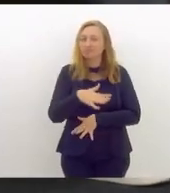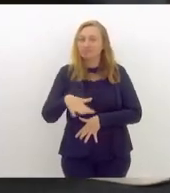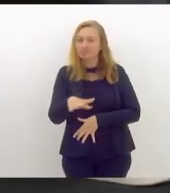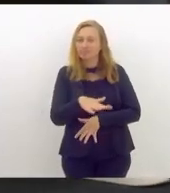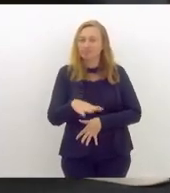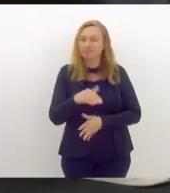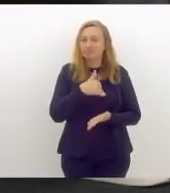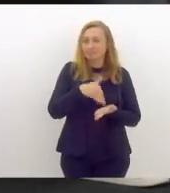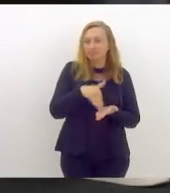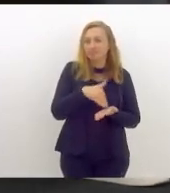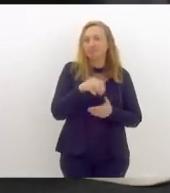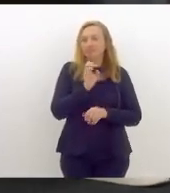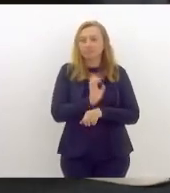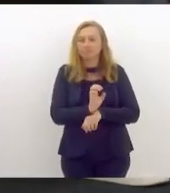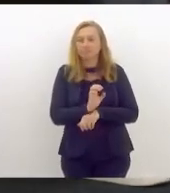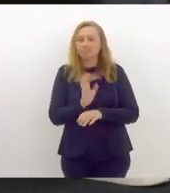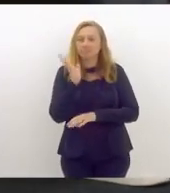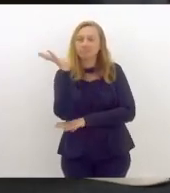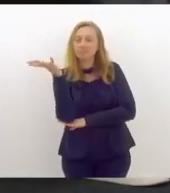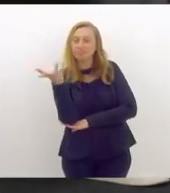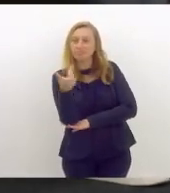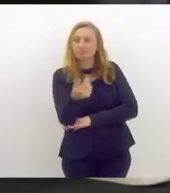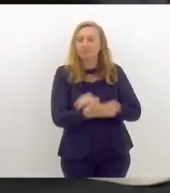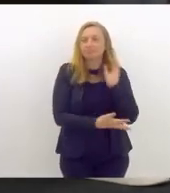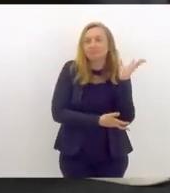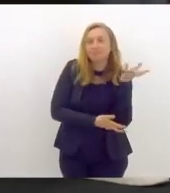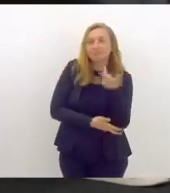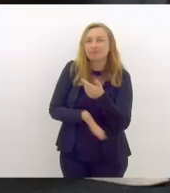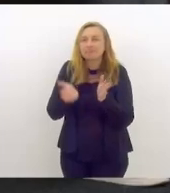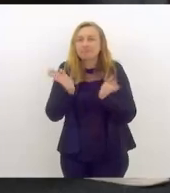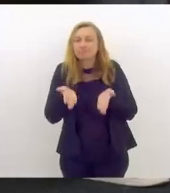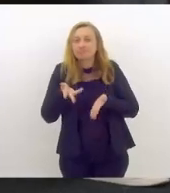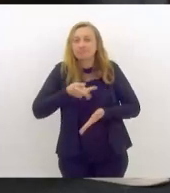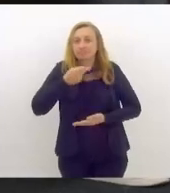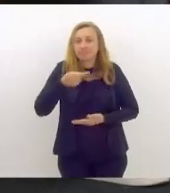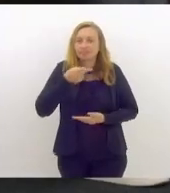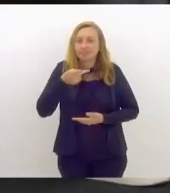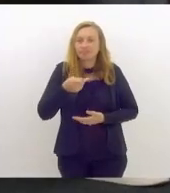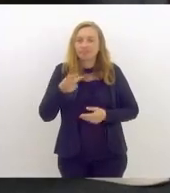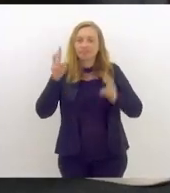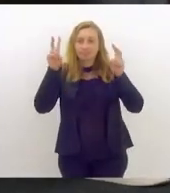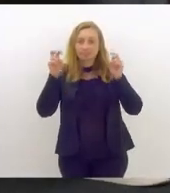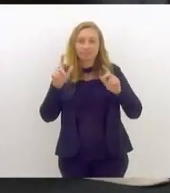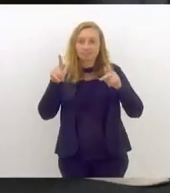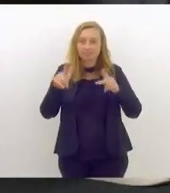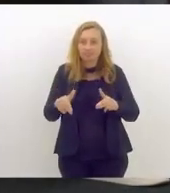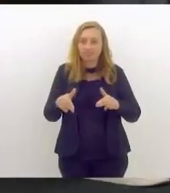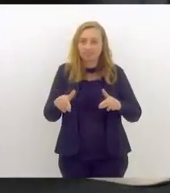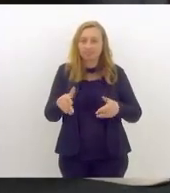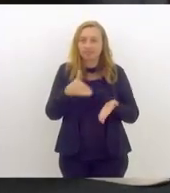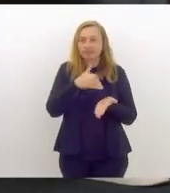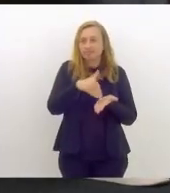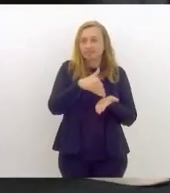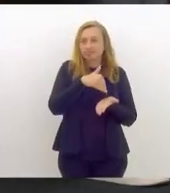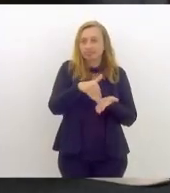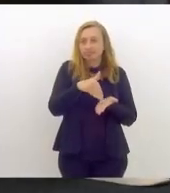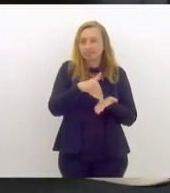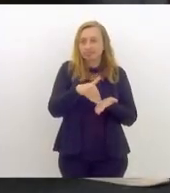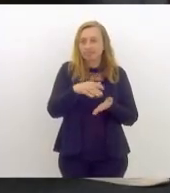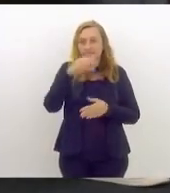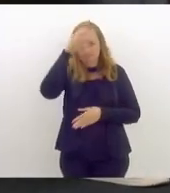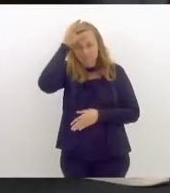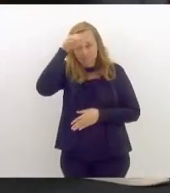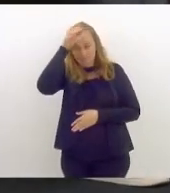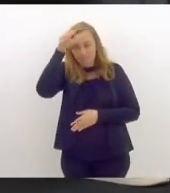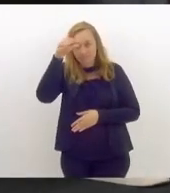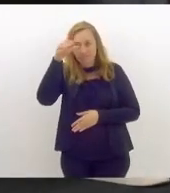era secretário de Estado do Ambiente. Hoje eu falei sobre esse mesmo assunto com o secretário Tiago